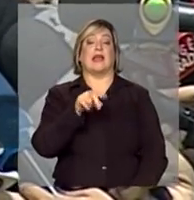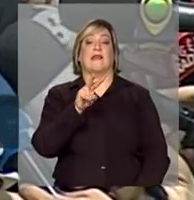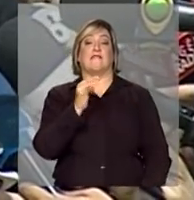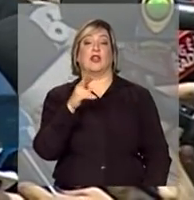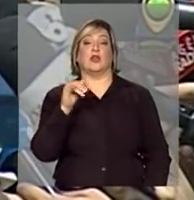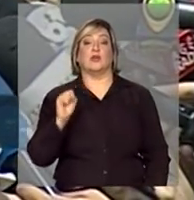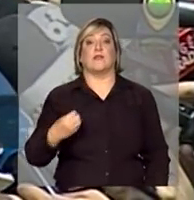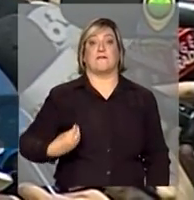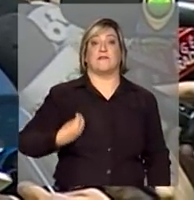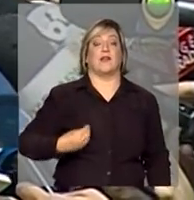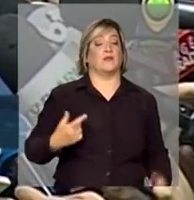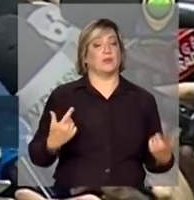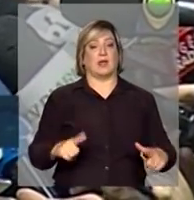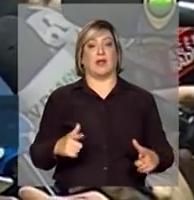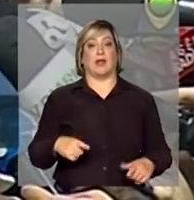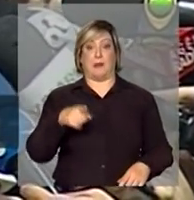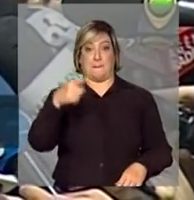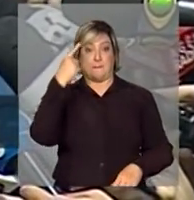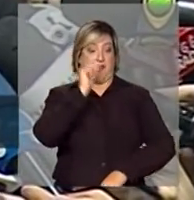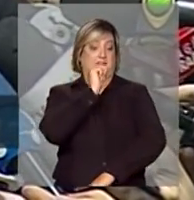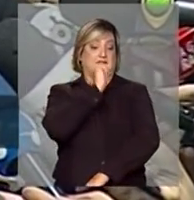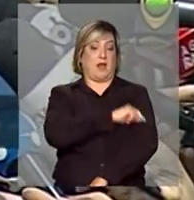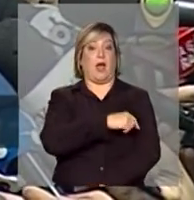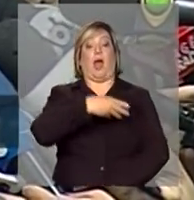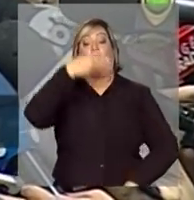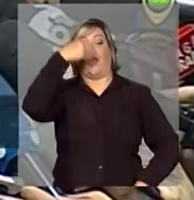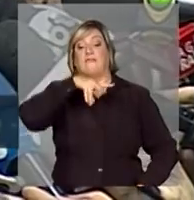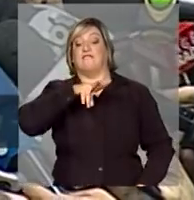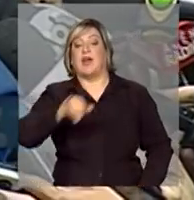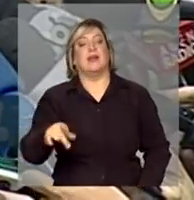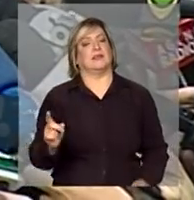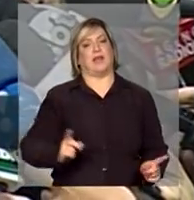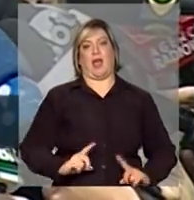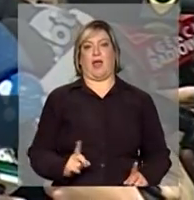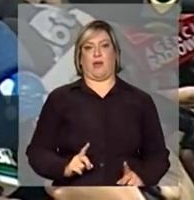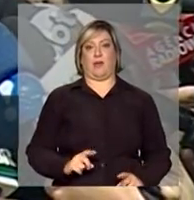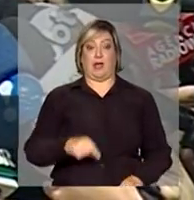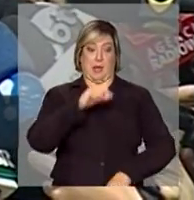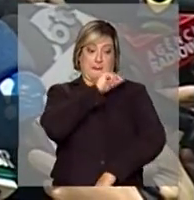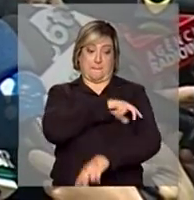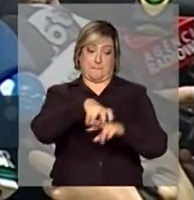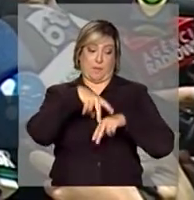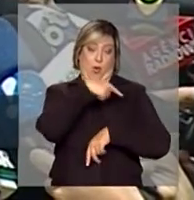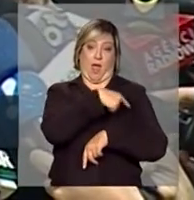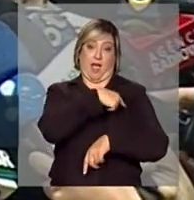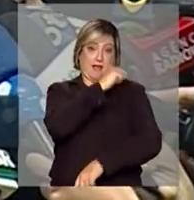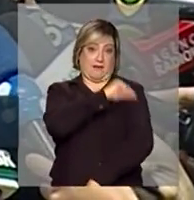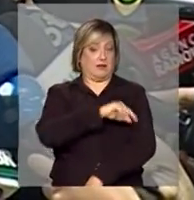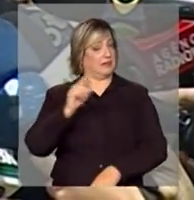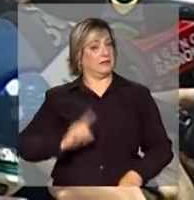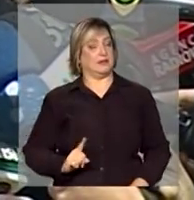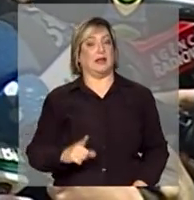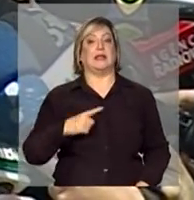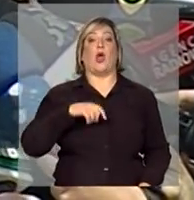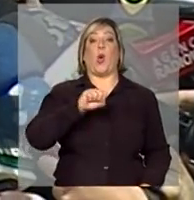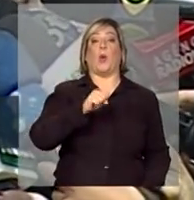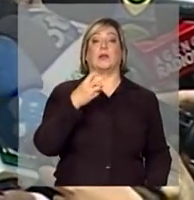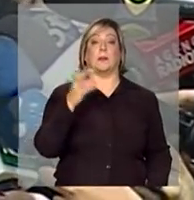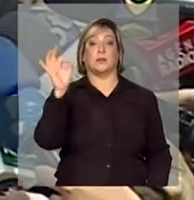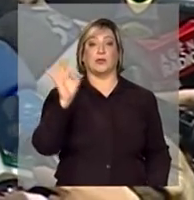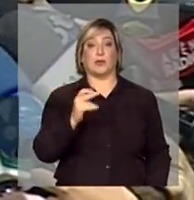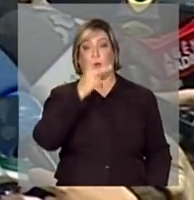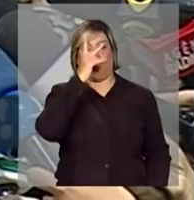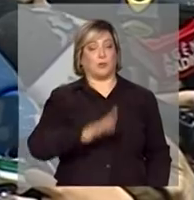a gripe. Tanto que o Brasil tem uma das mais altas taxas de vacinação do mundo inteiro. 83%